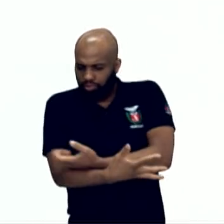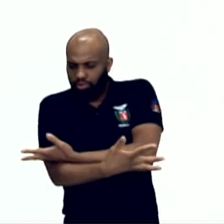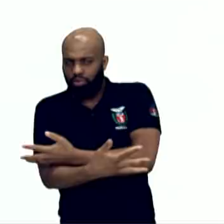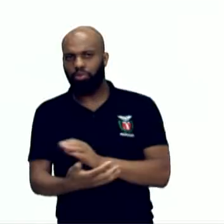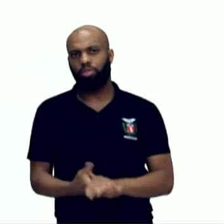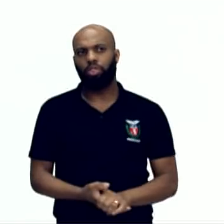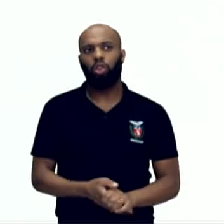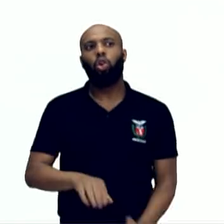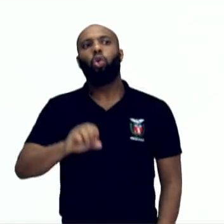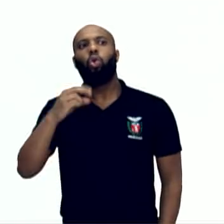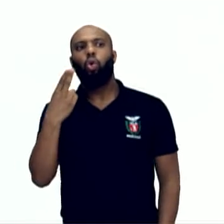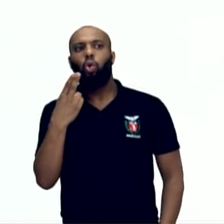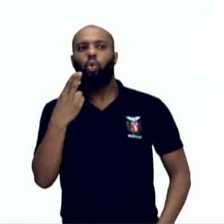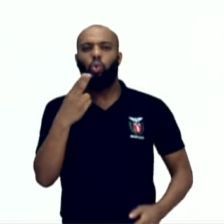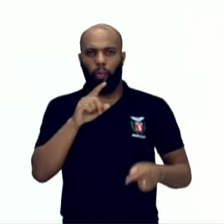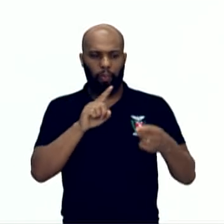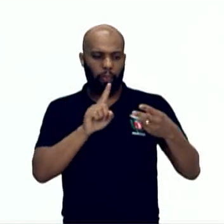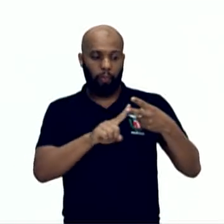elas